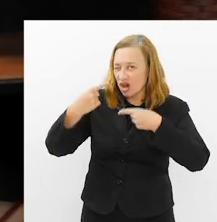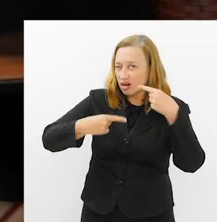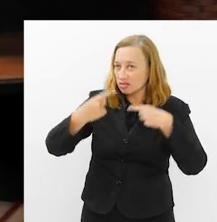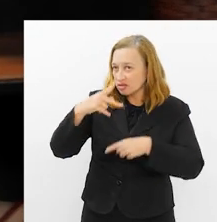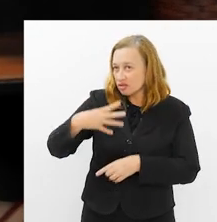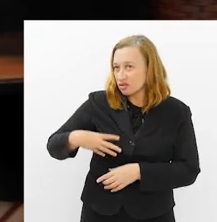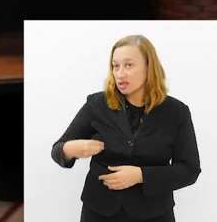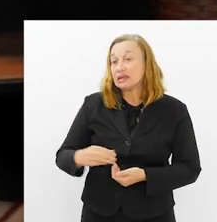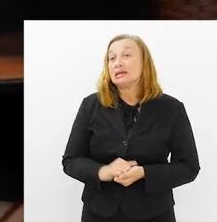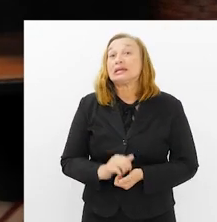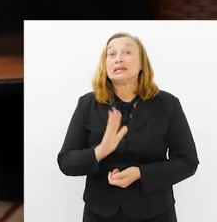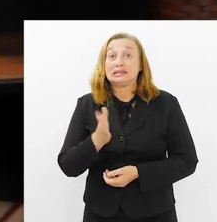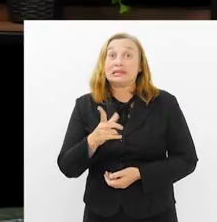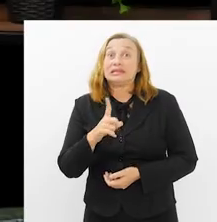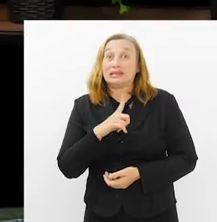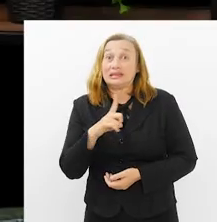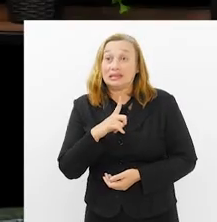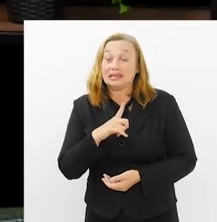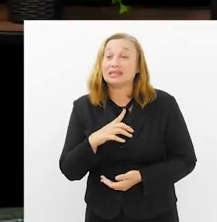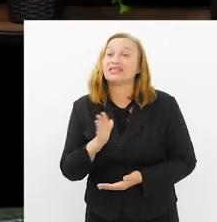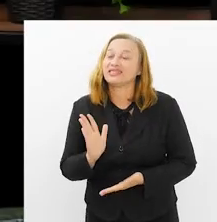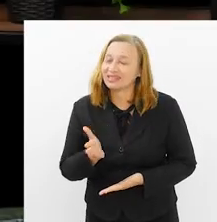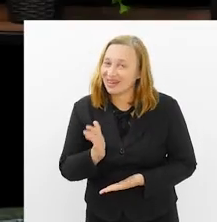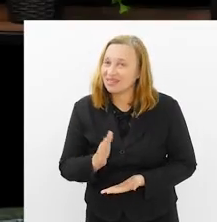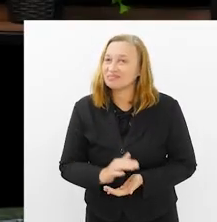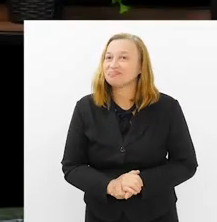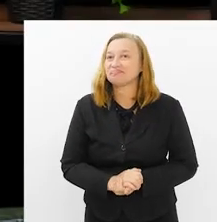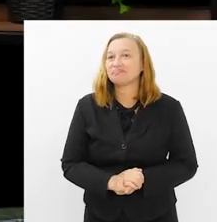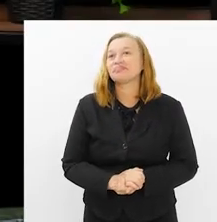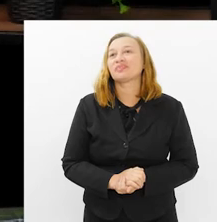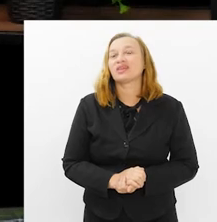construção de diálogo com seus filhos? Essa construção já existe,